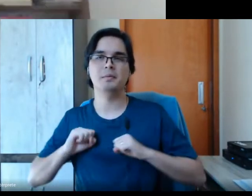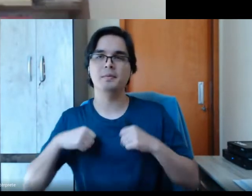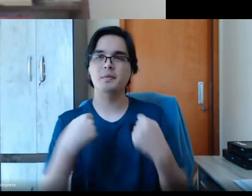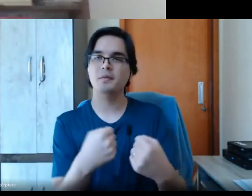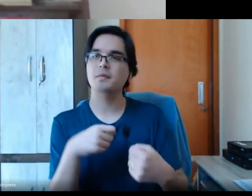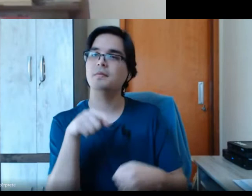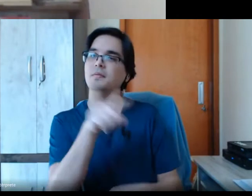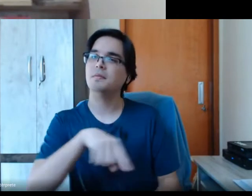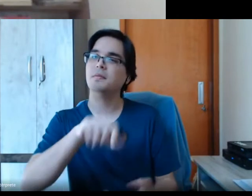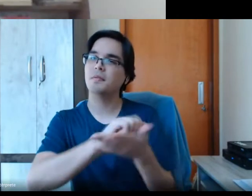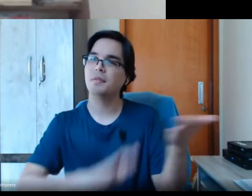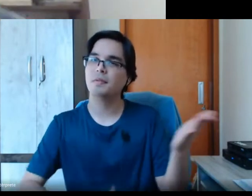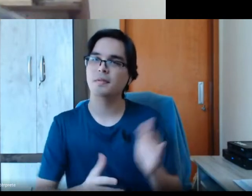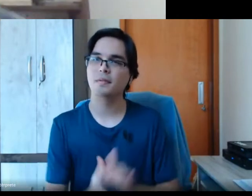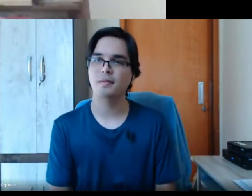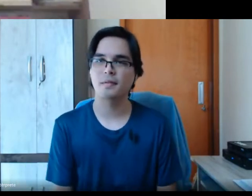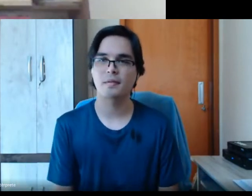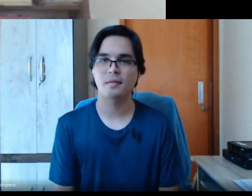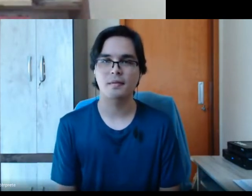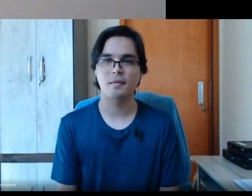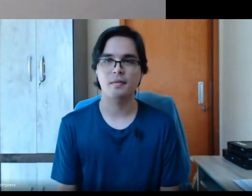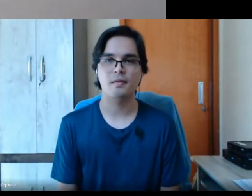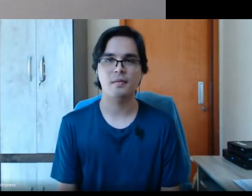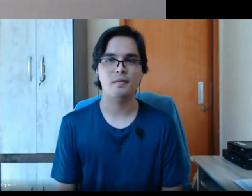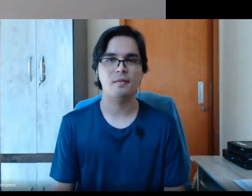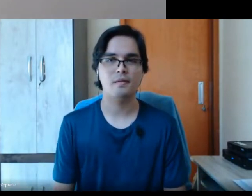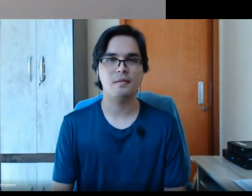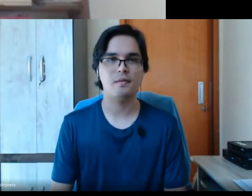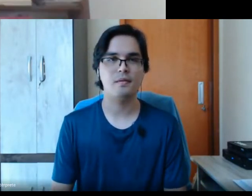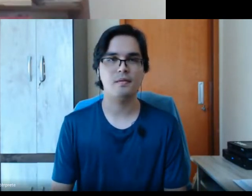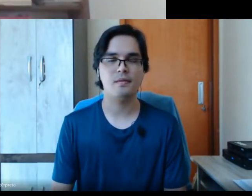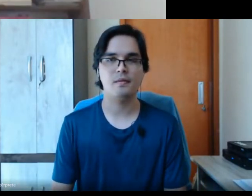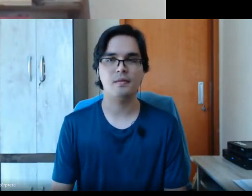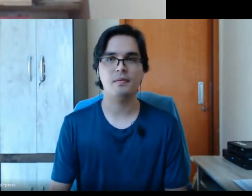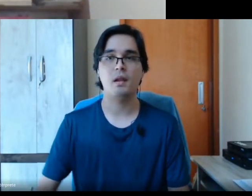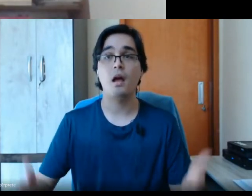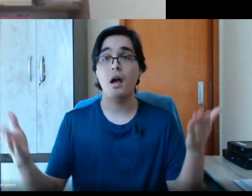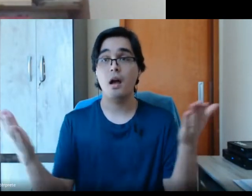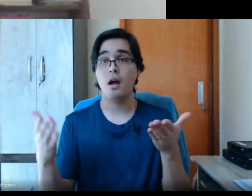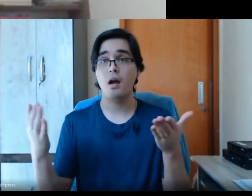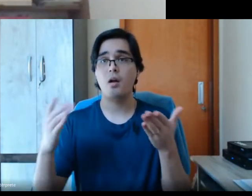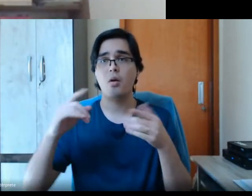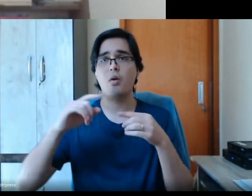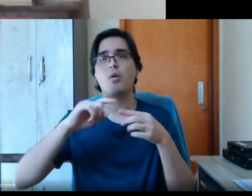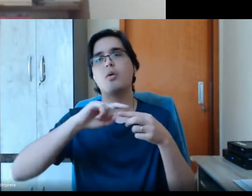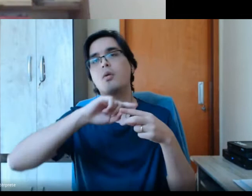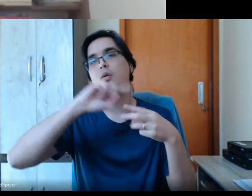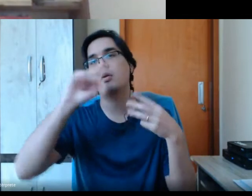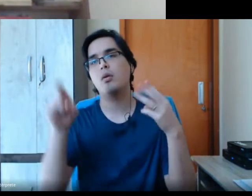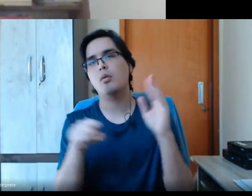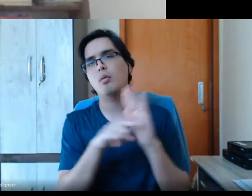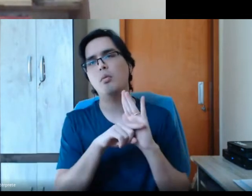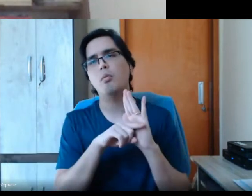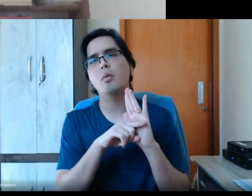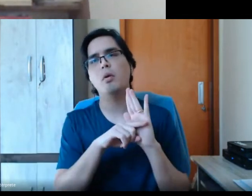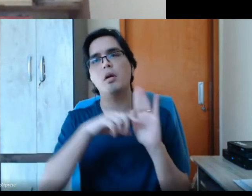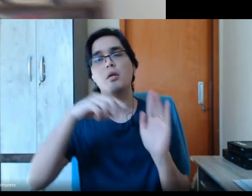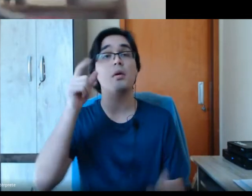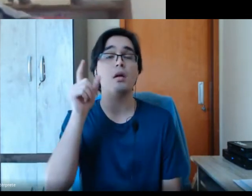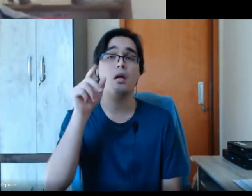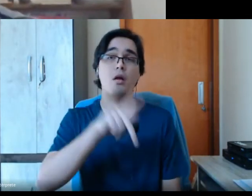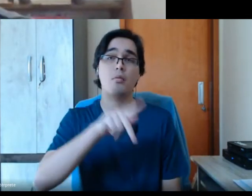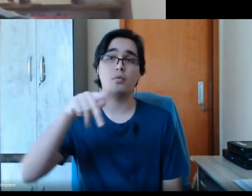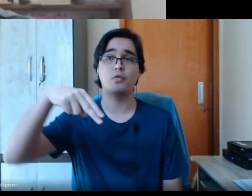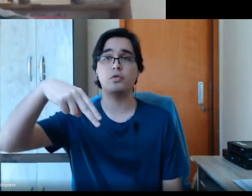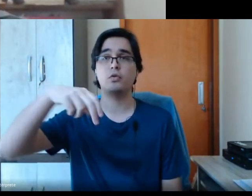Posso, Esther, bom dia a todos e a todas. Agradeço de pé de Prograde a SEAD por esse encontro.